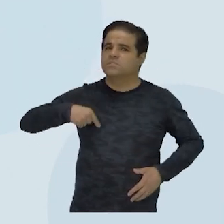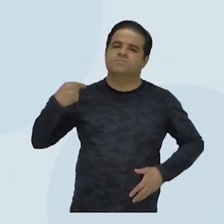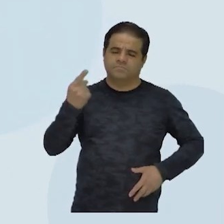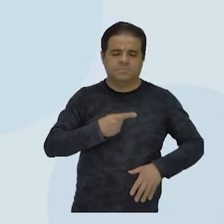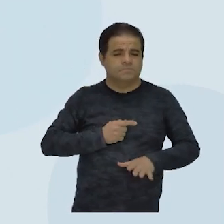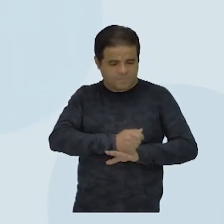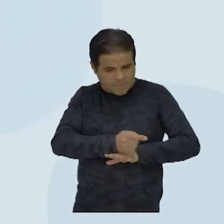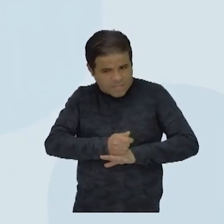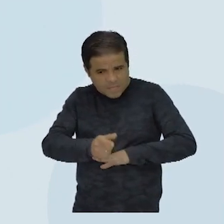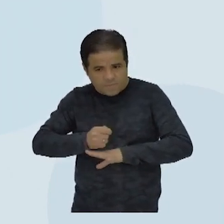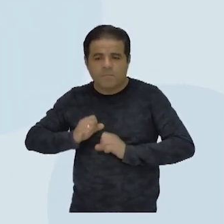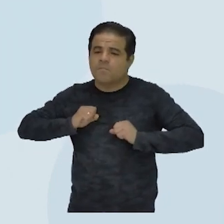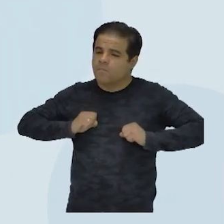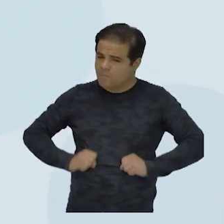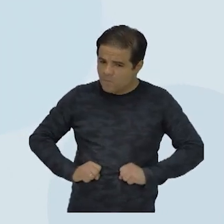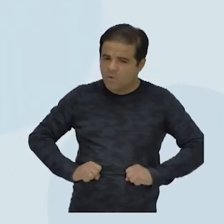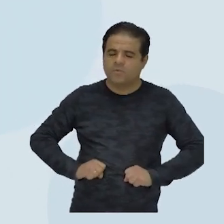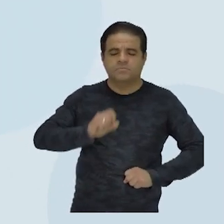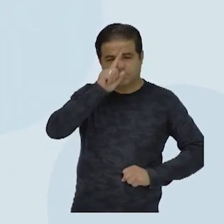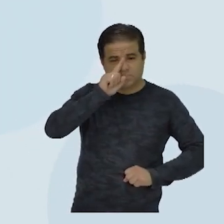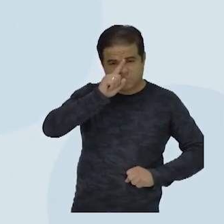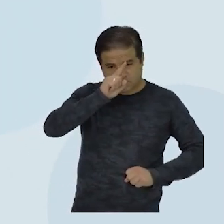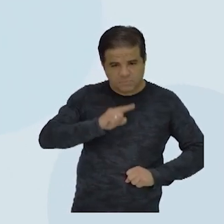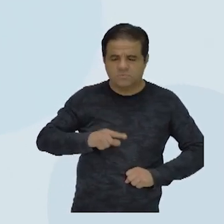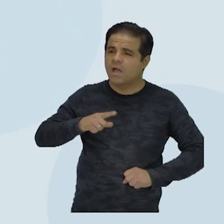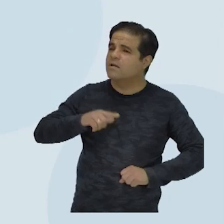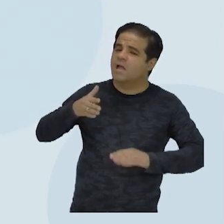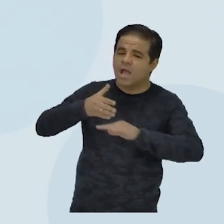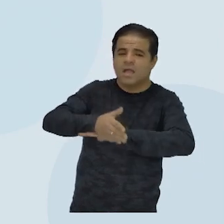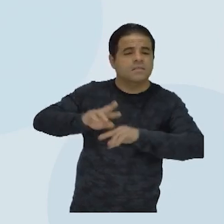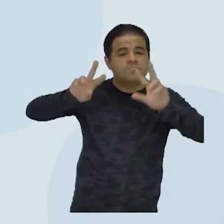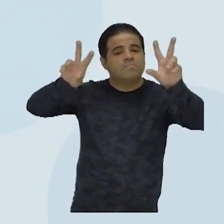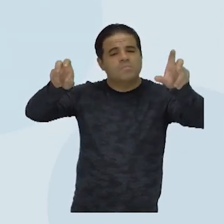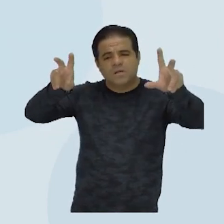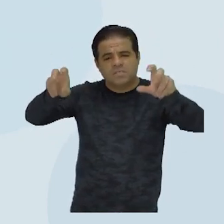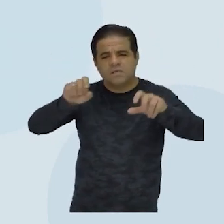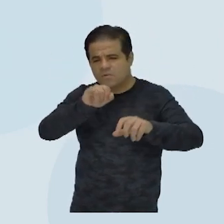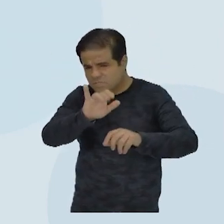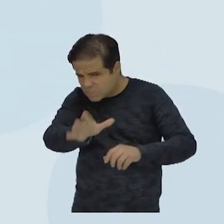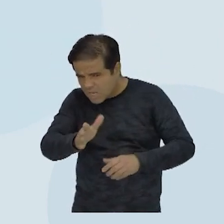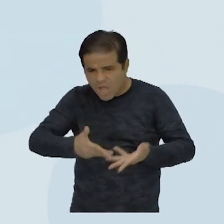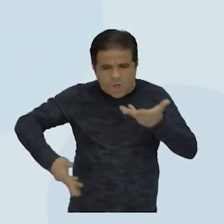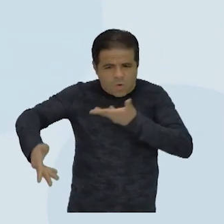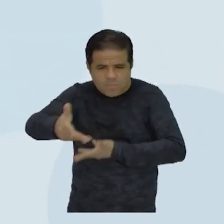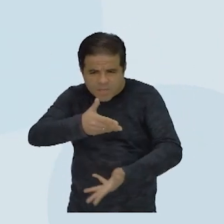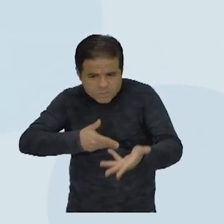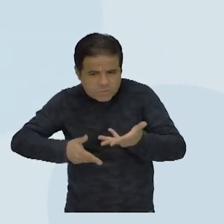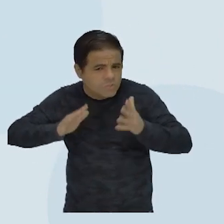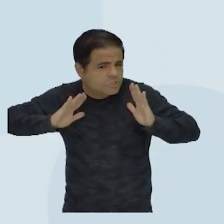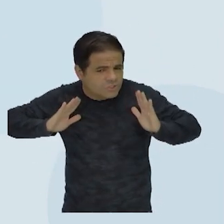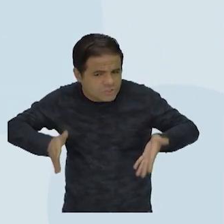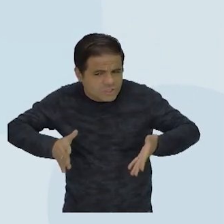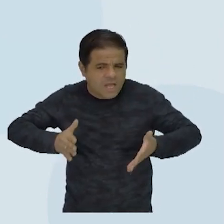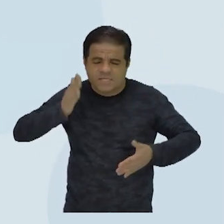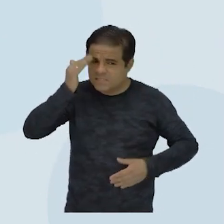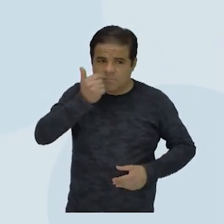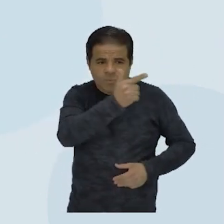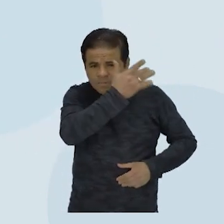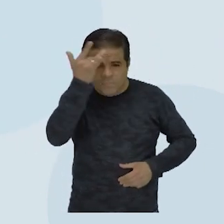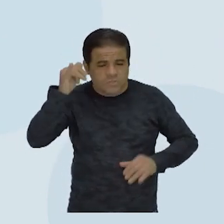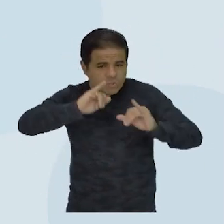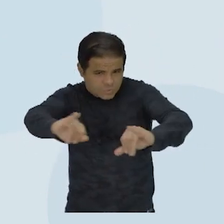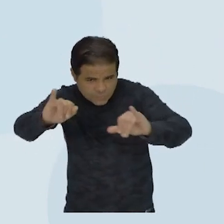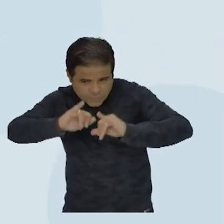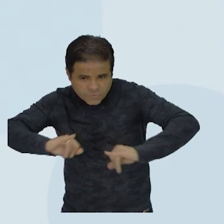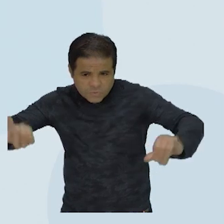fake news podem ser fatais mesmo. Aí eu tenho uma questão para vocês aí. Se vocês já compartilharam ou sabe de alguém que divulgou